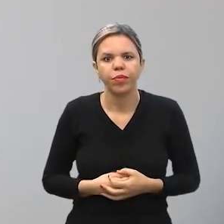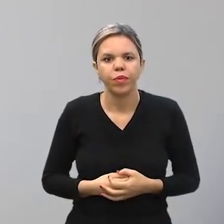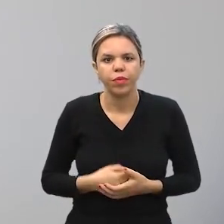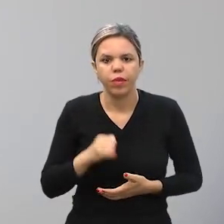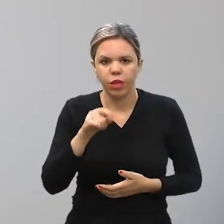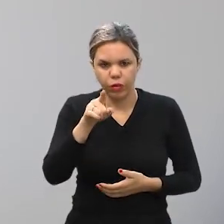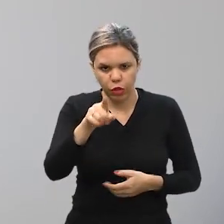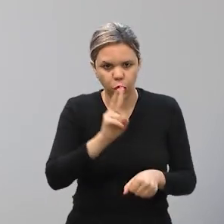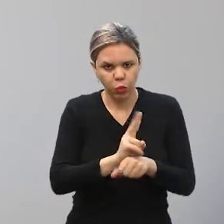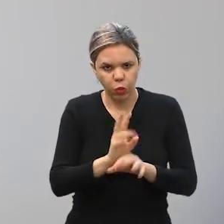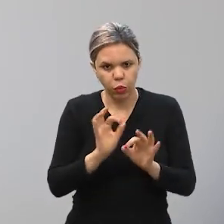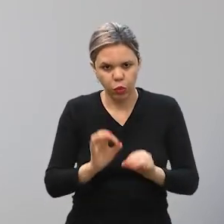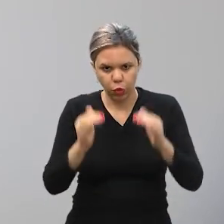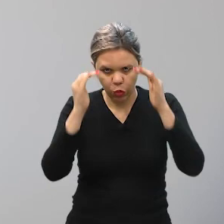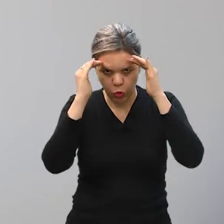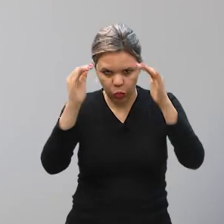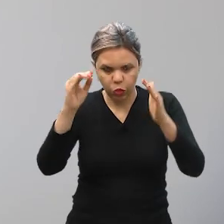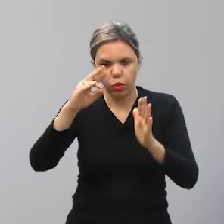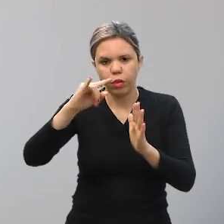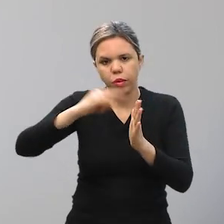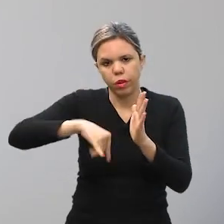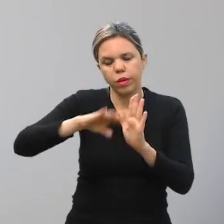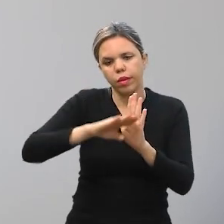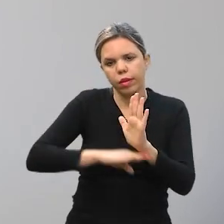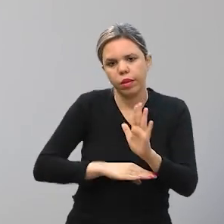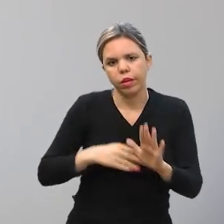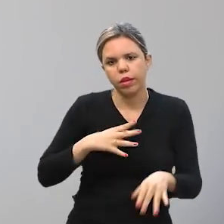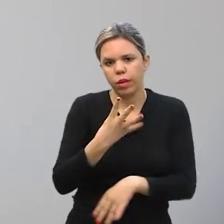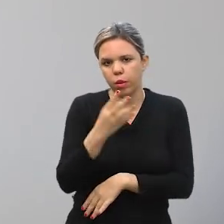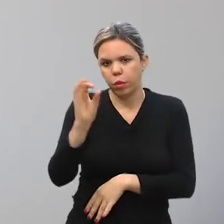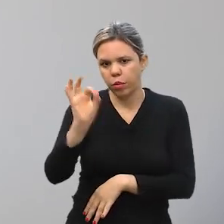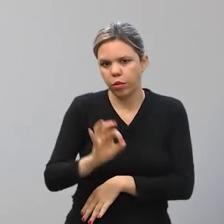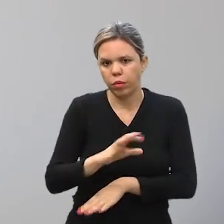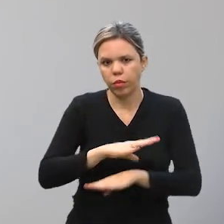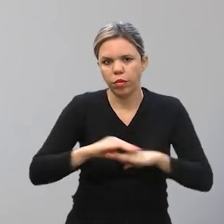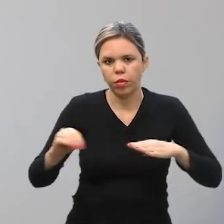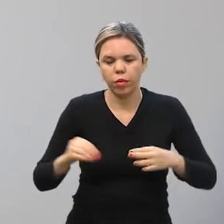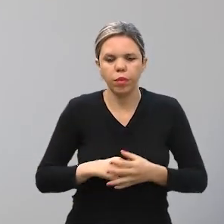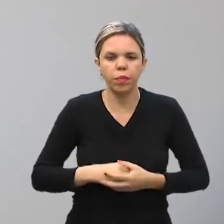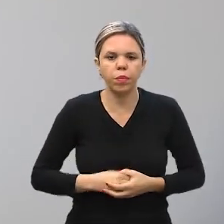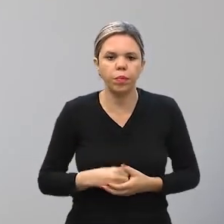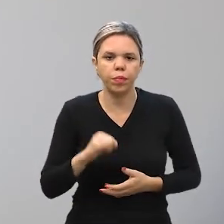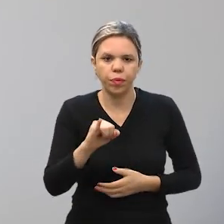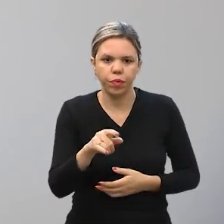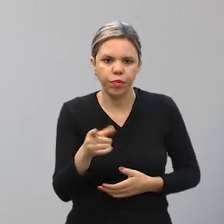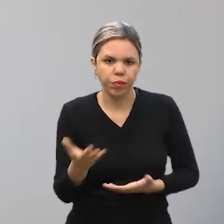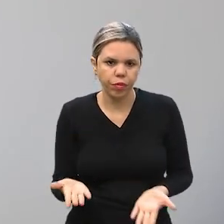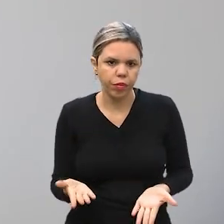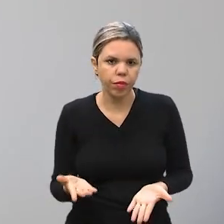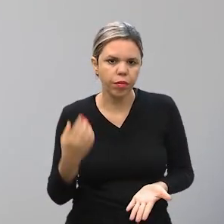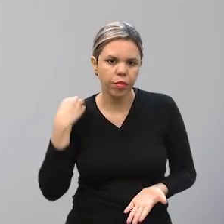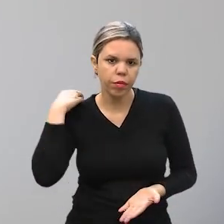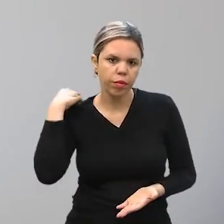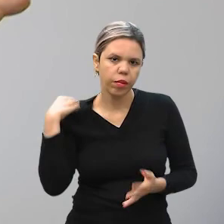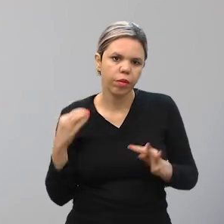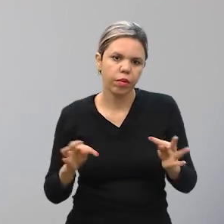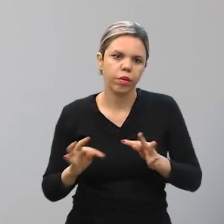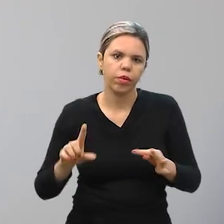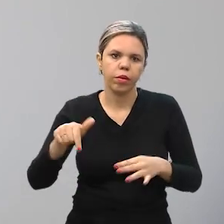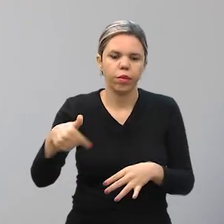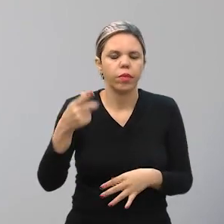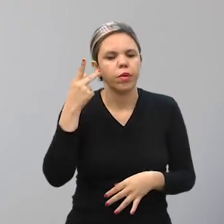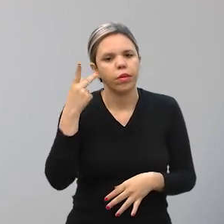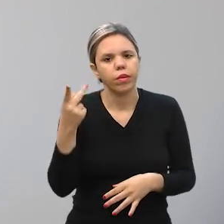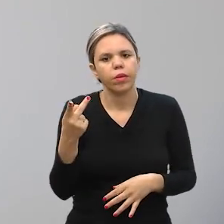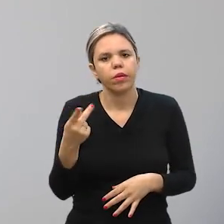Se você cuidar e seguir o que eu te dei, ele tem 40% de cura. Se você deixar para tratar lá com São